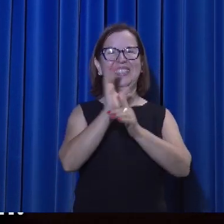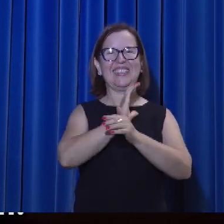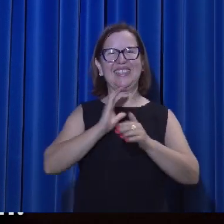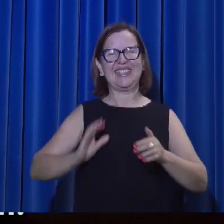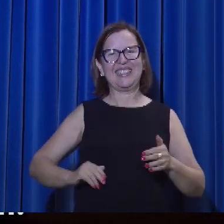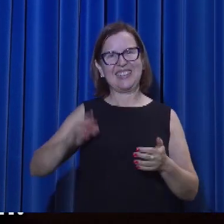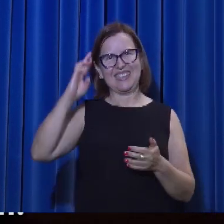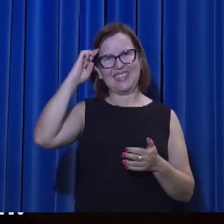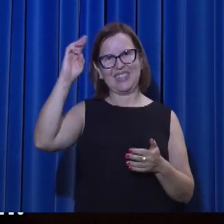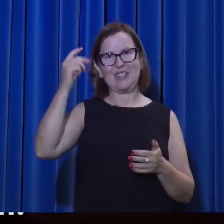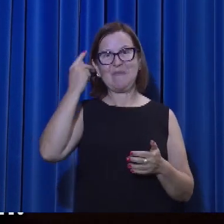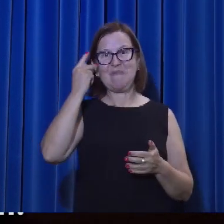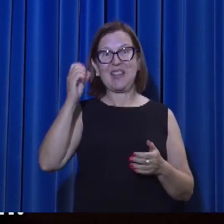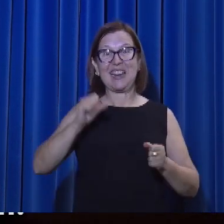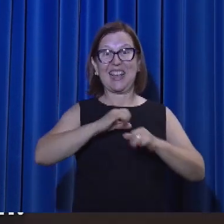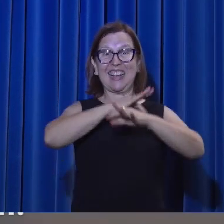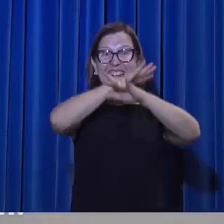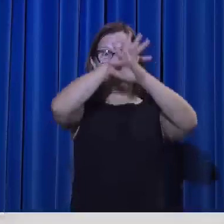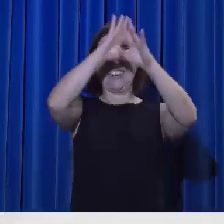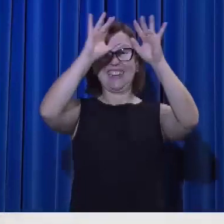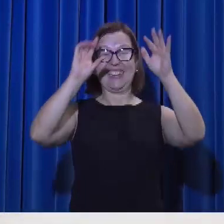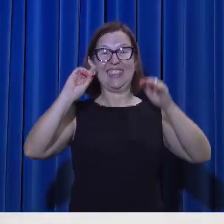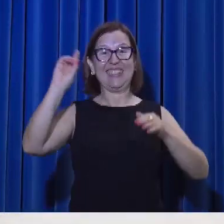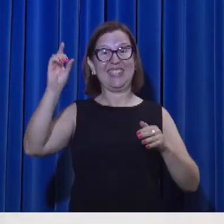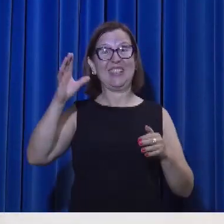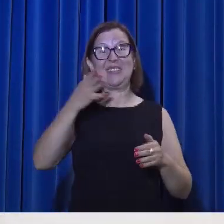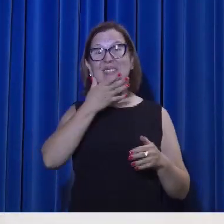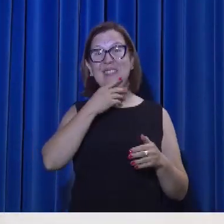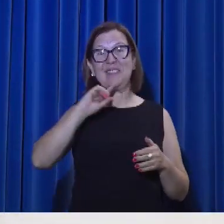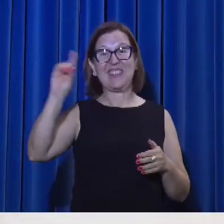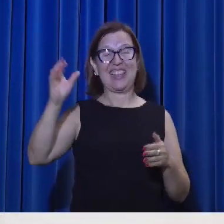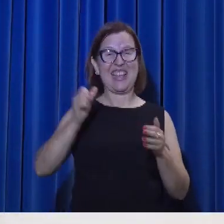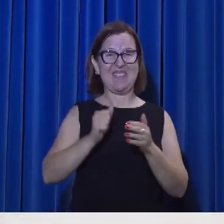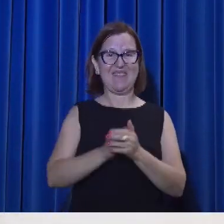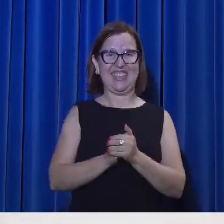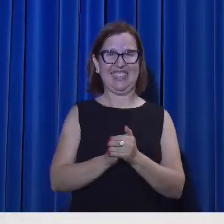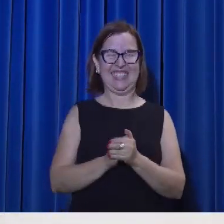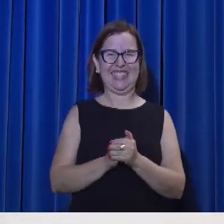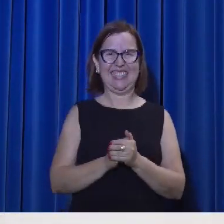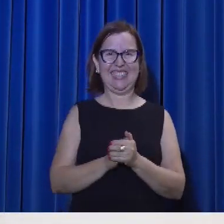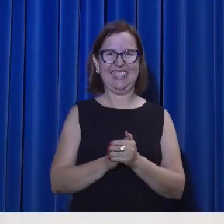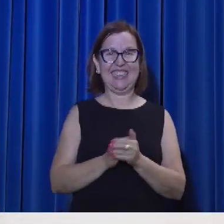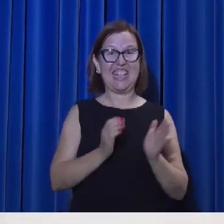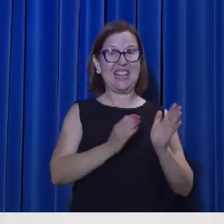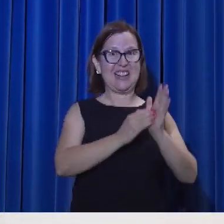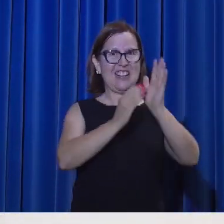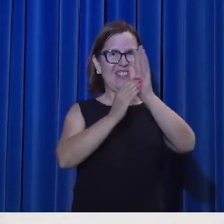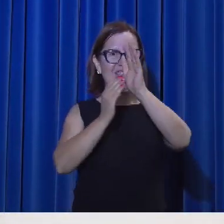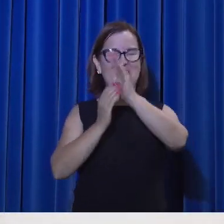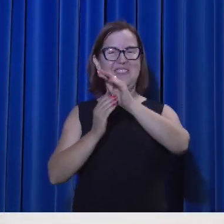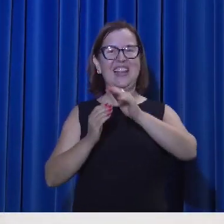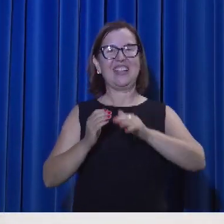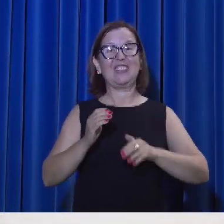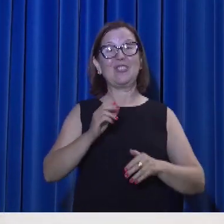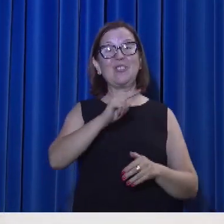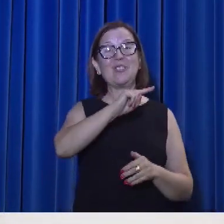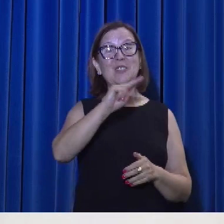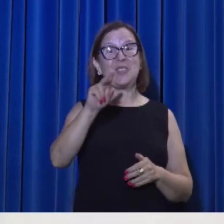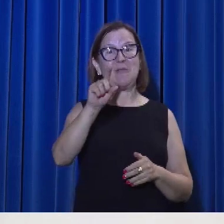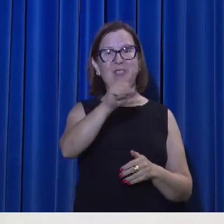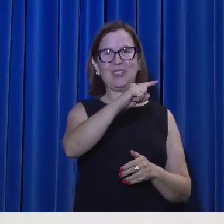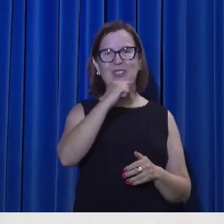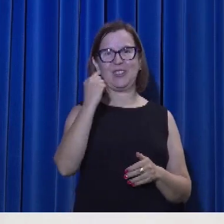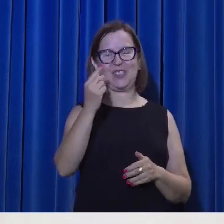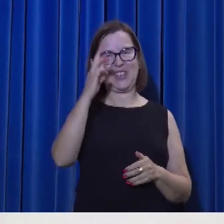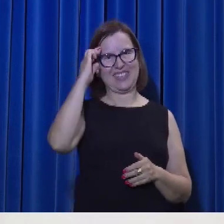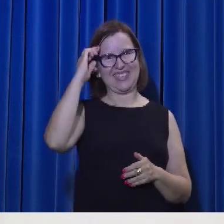Senhor, para a glória de Deus Pai. Amém? Louvado seja o nome do nosso Senhor. Esse é o Natal,